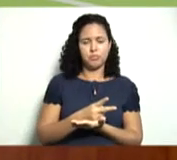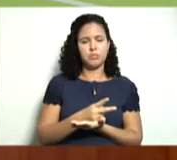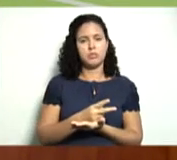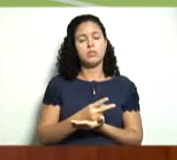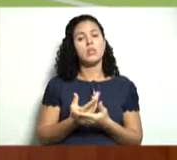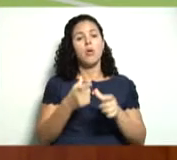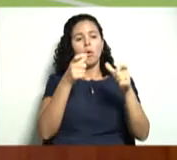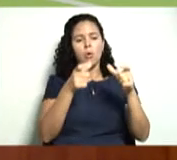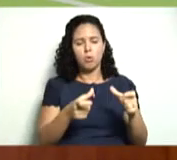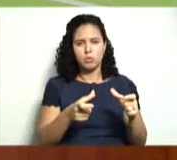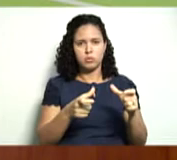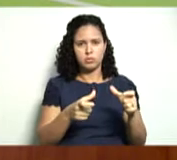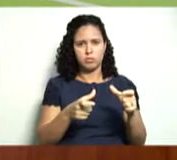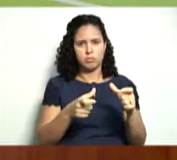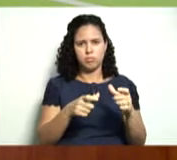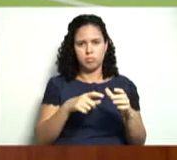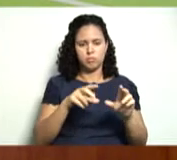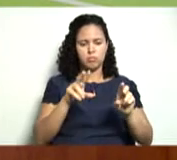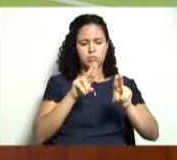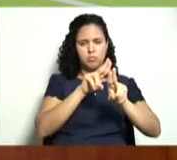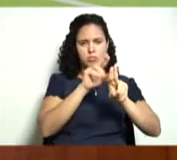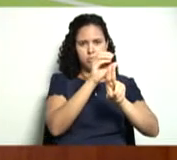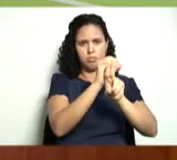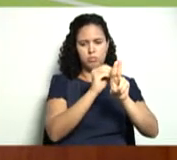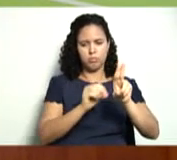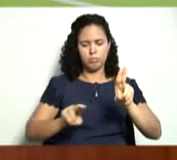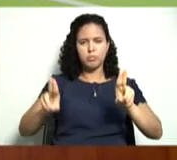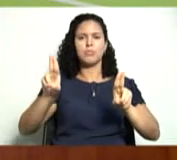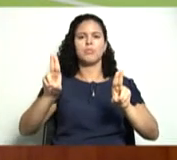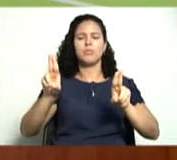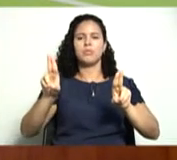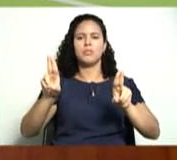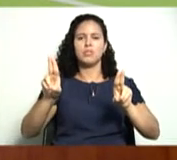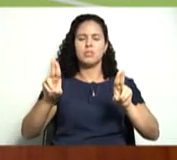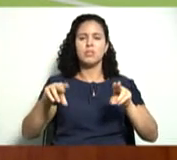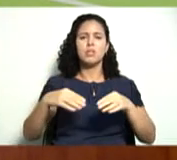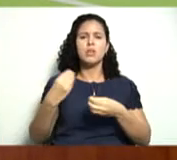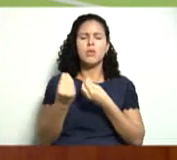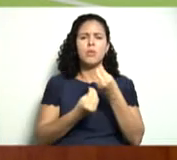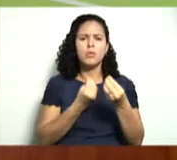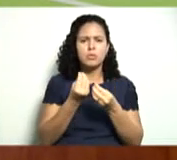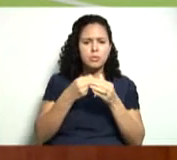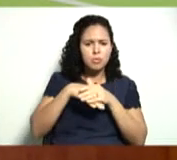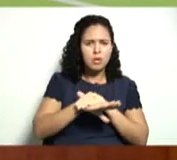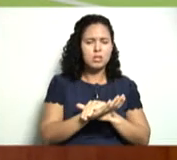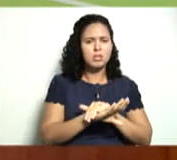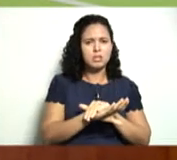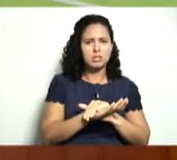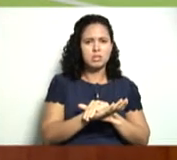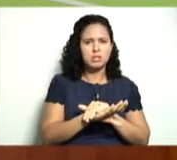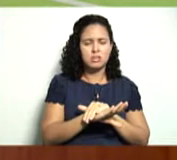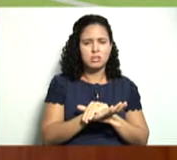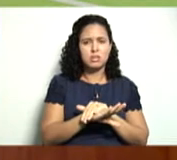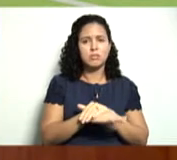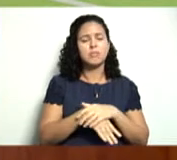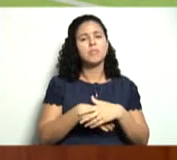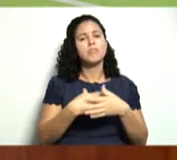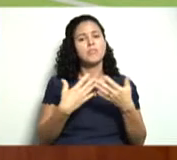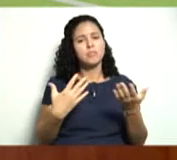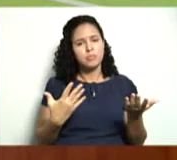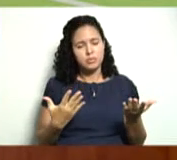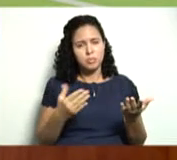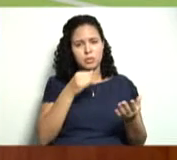é comum também professor às vezes a pessoa faz o backup daquelas informações no mesmo computador em que elas estão